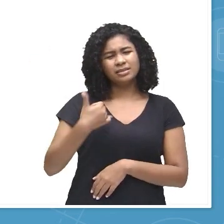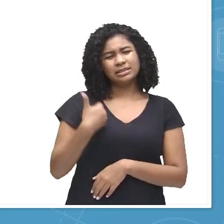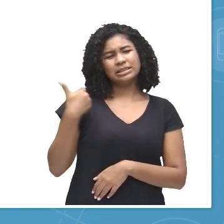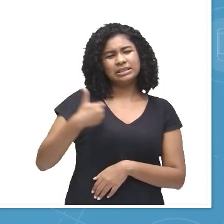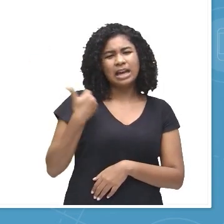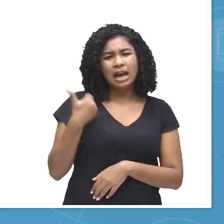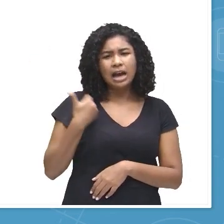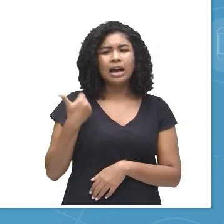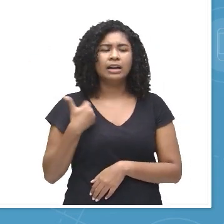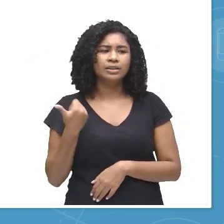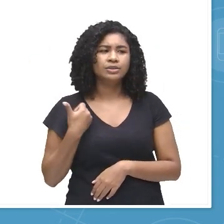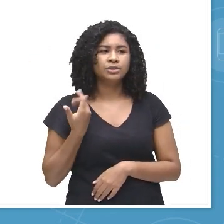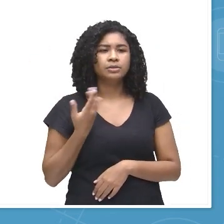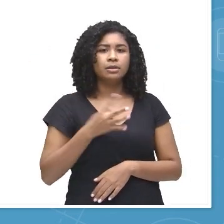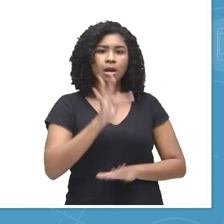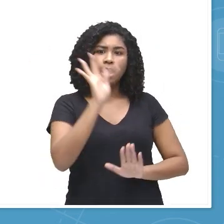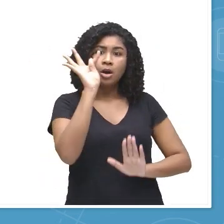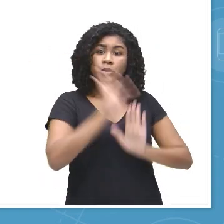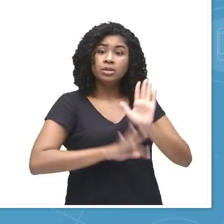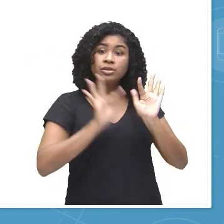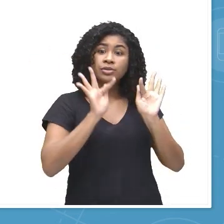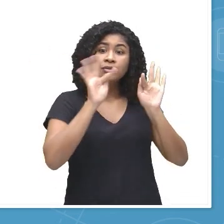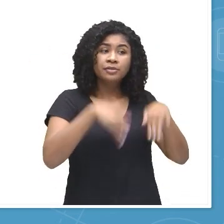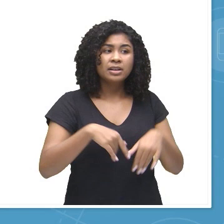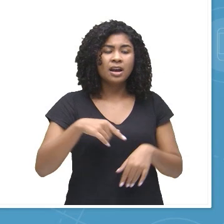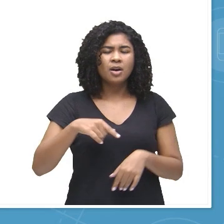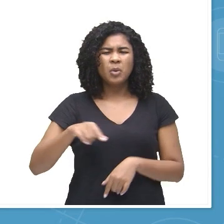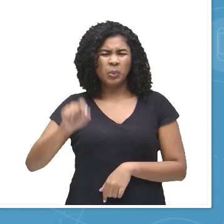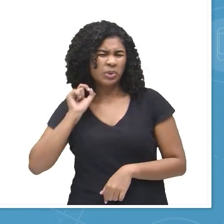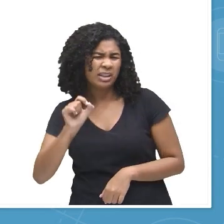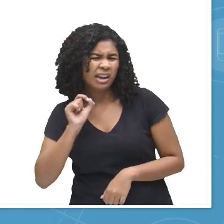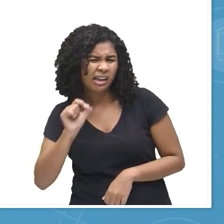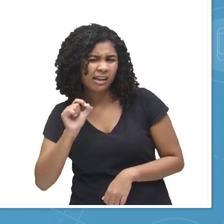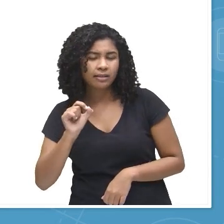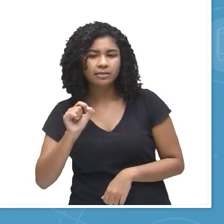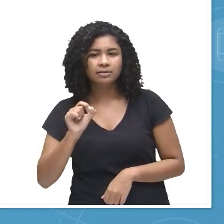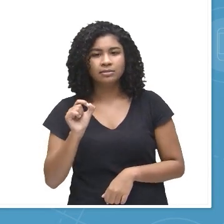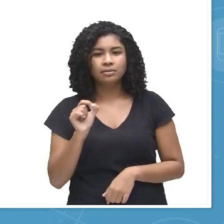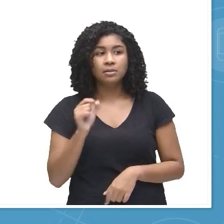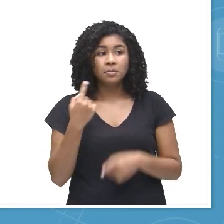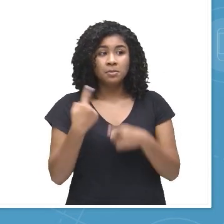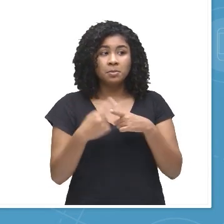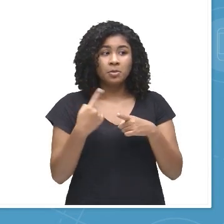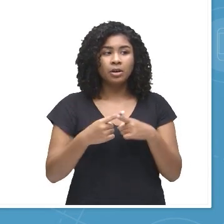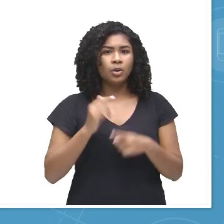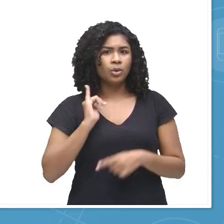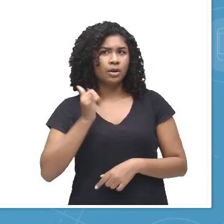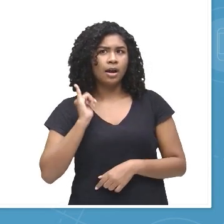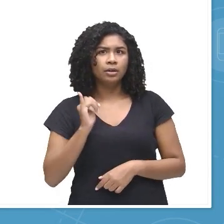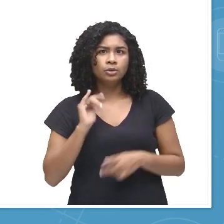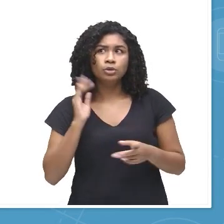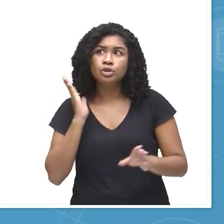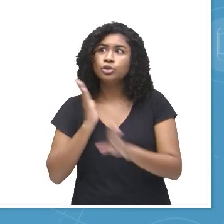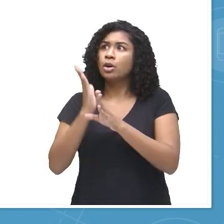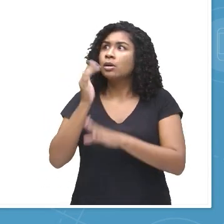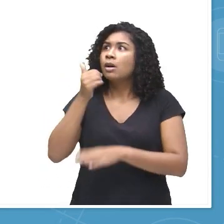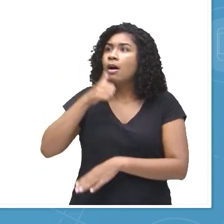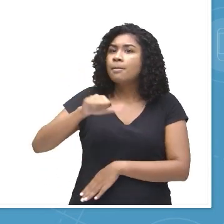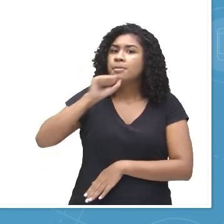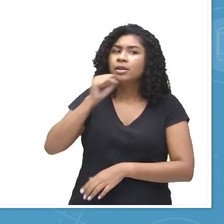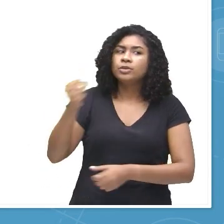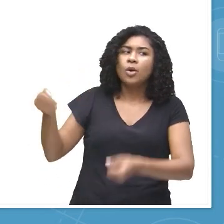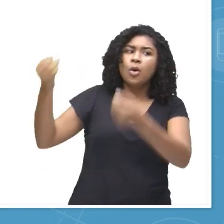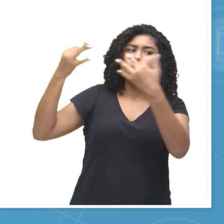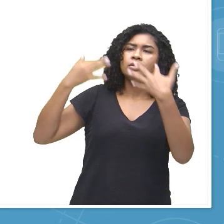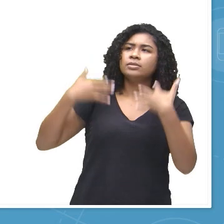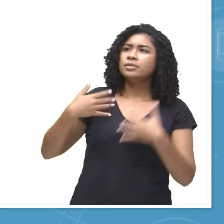pergunta exclamativa, o quê? Porque o narrador descobre que a mãe estava contando uma história surpreendente da